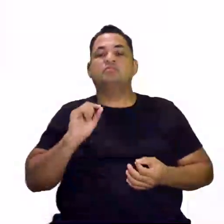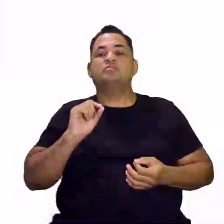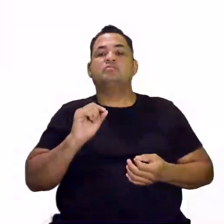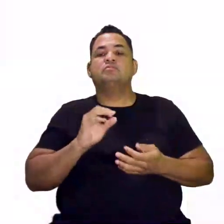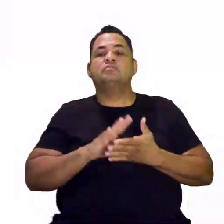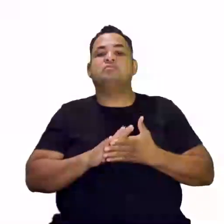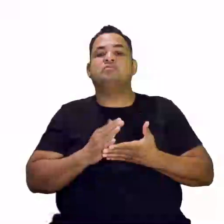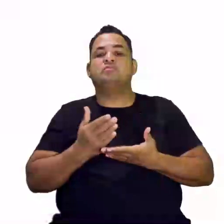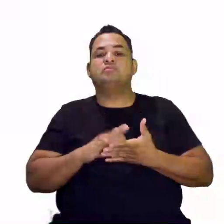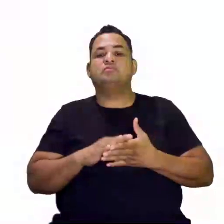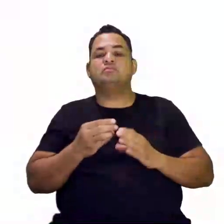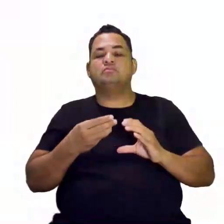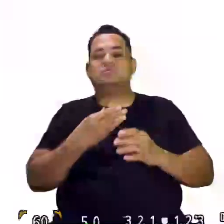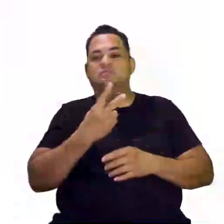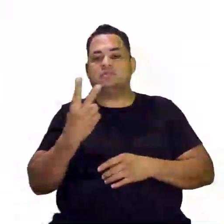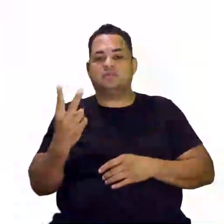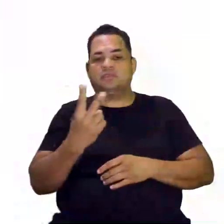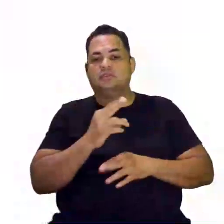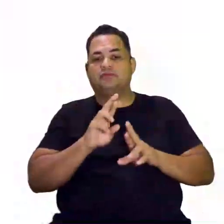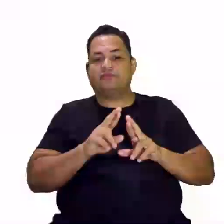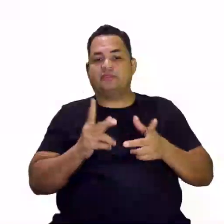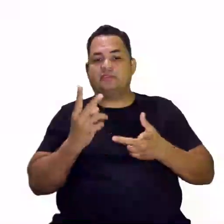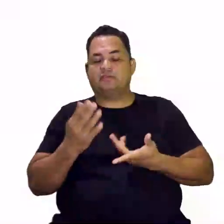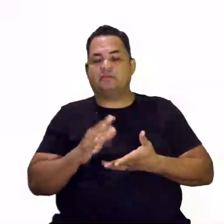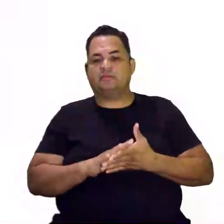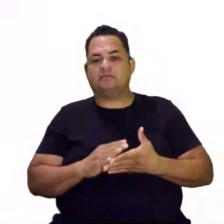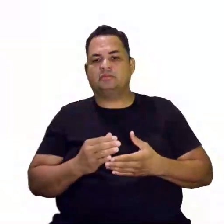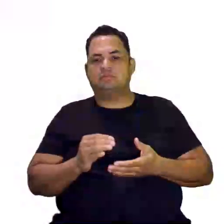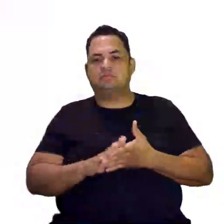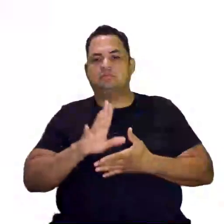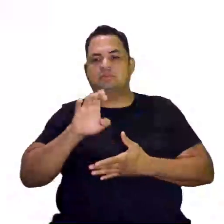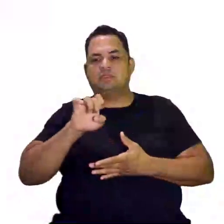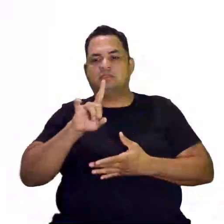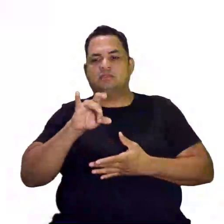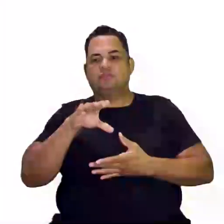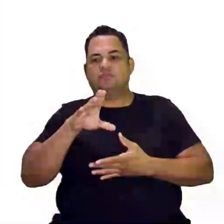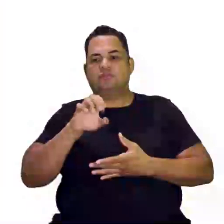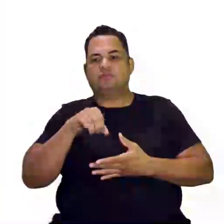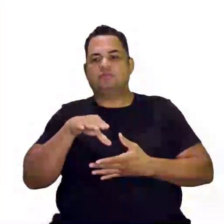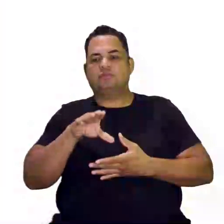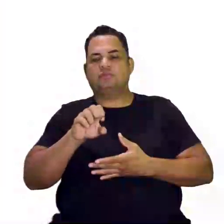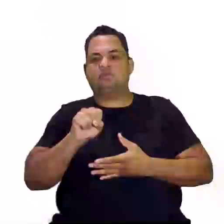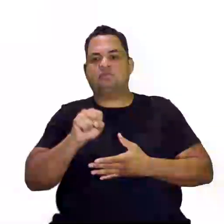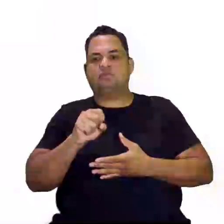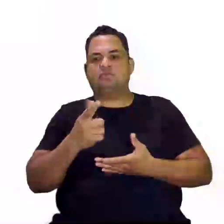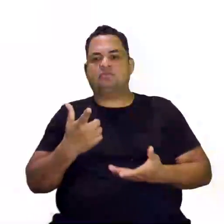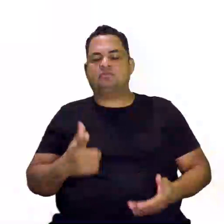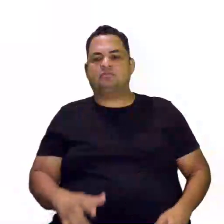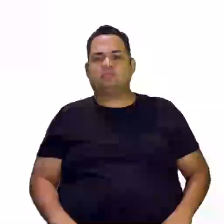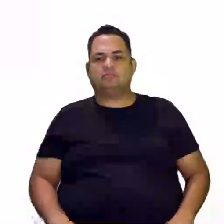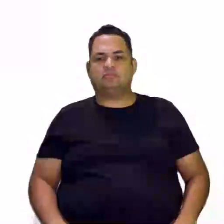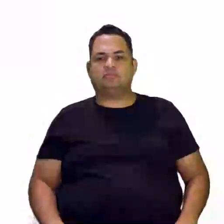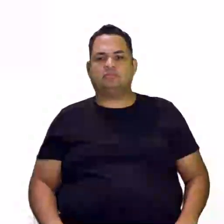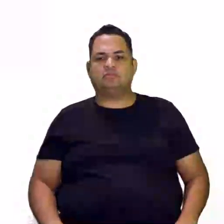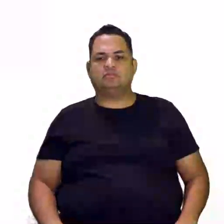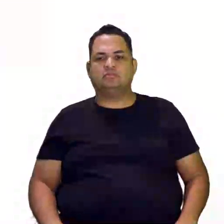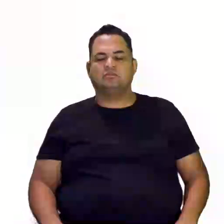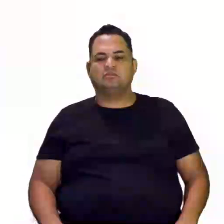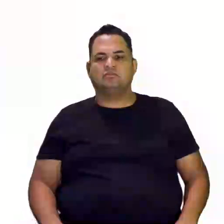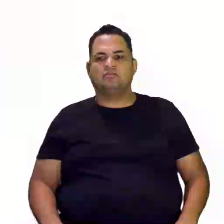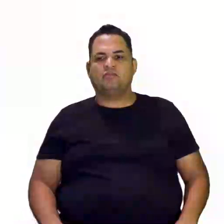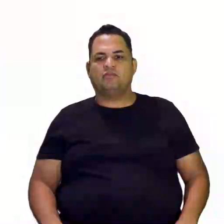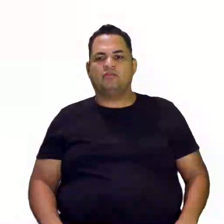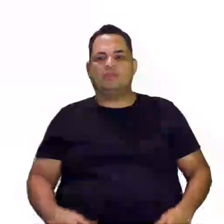vai ter na célula animal que não vai estar presente lá na vegetal? Os lisossomos. Tá aqui. Esses lisossomos é como se